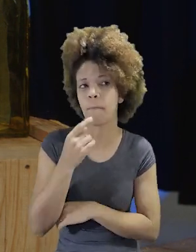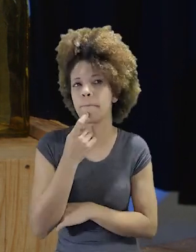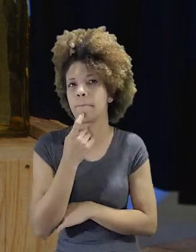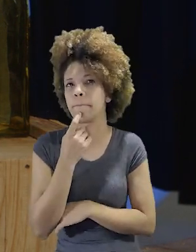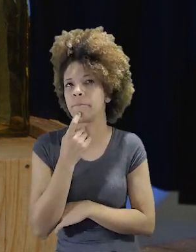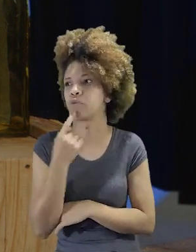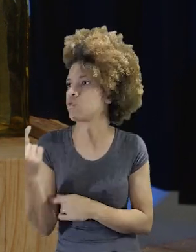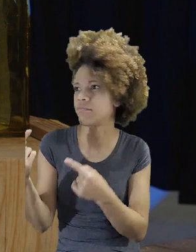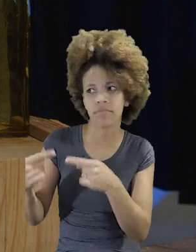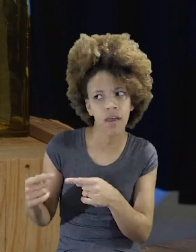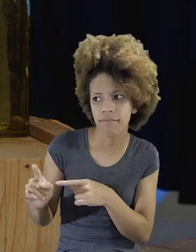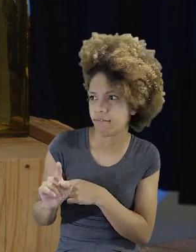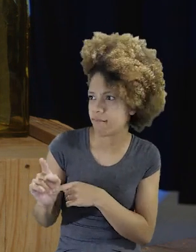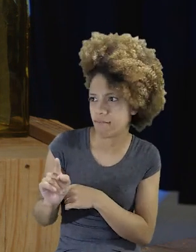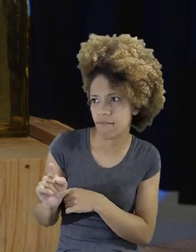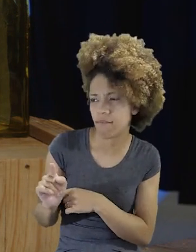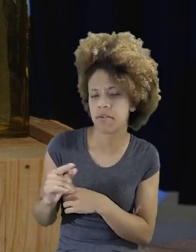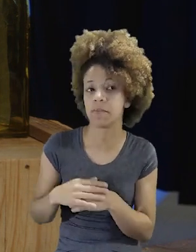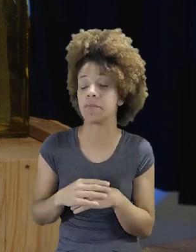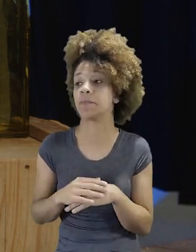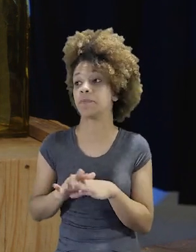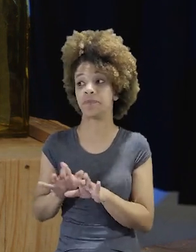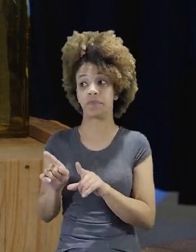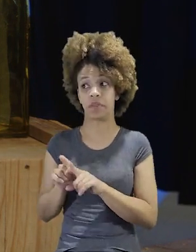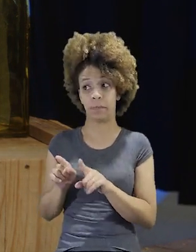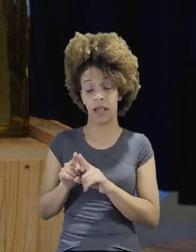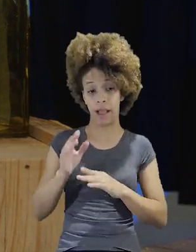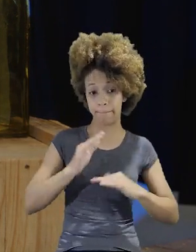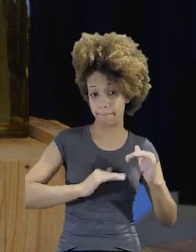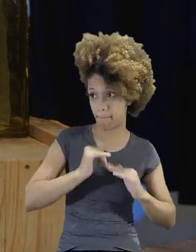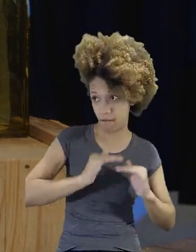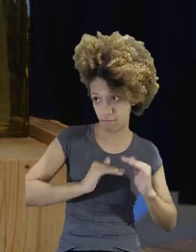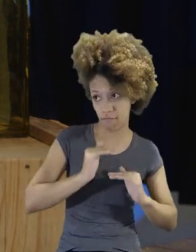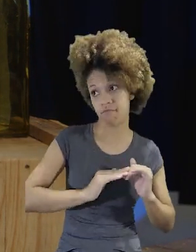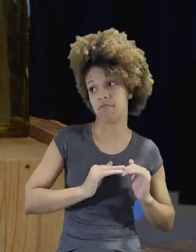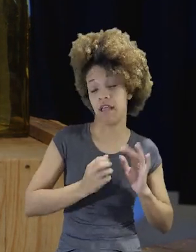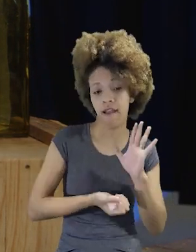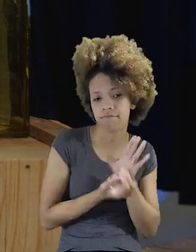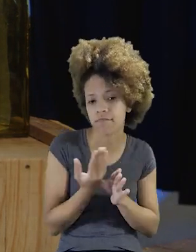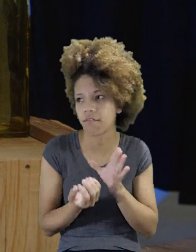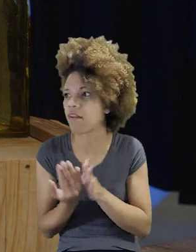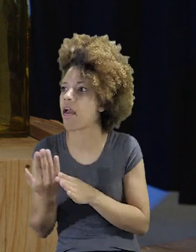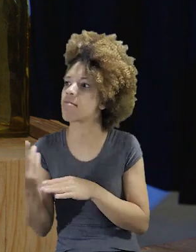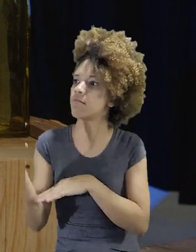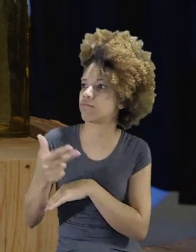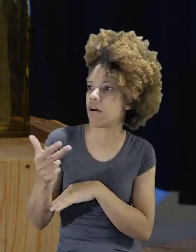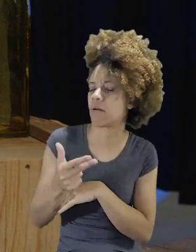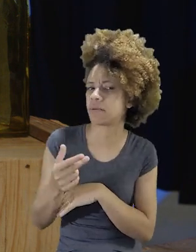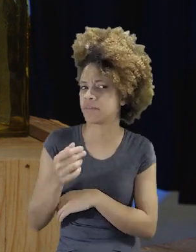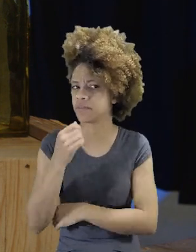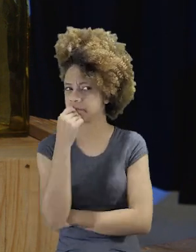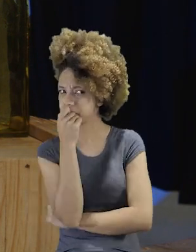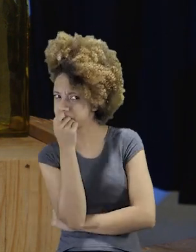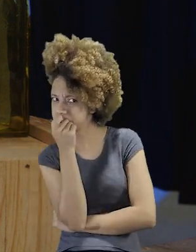na nos desafios e realizações criadas